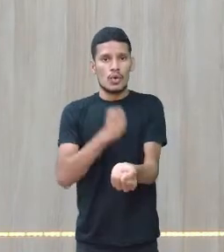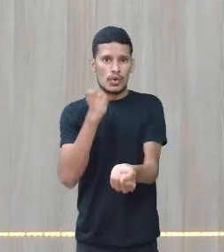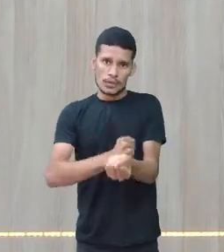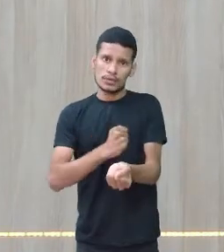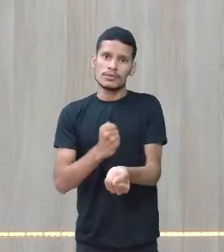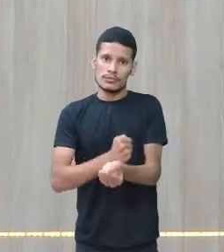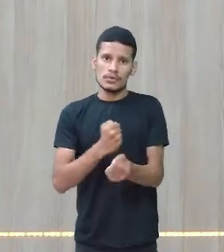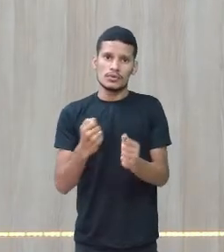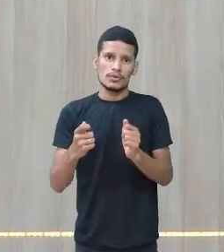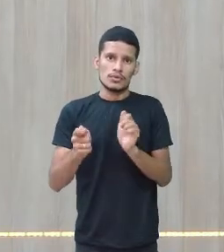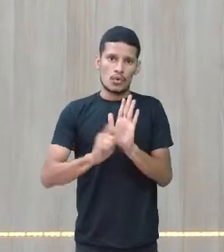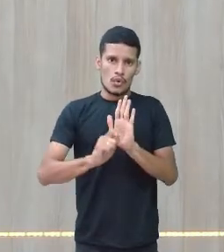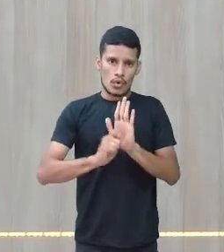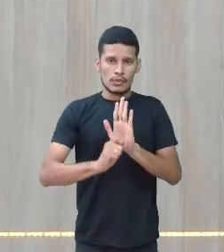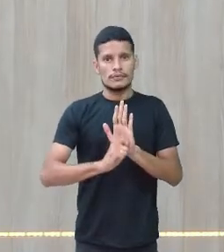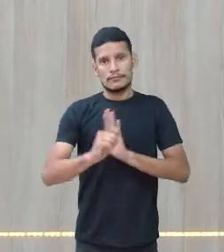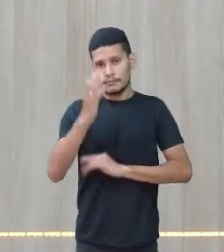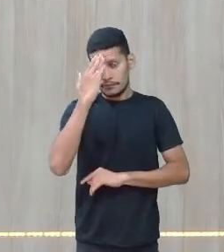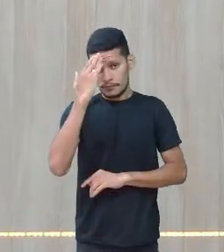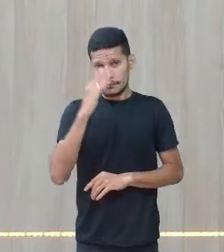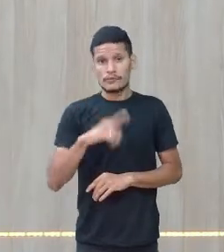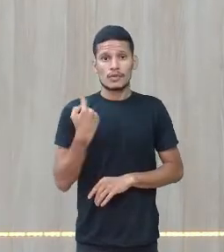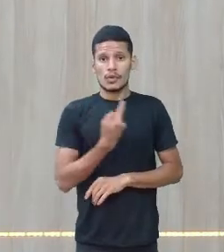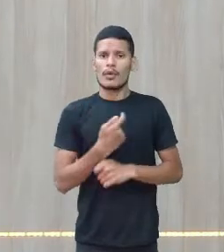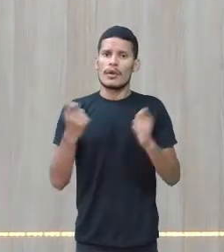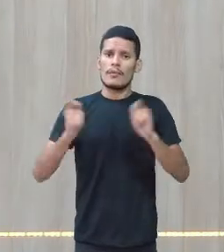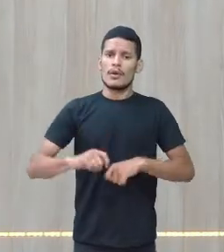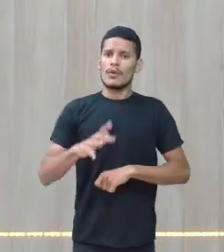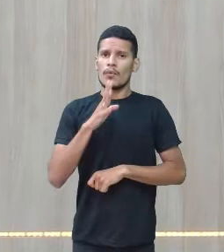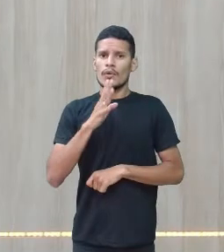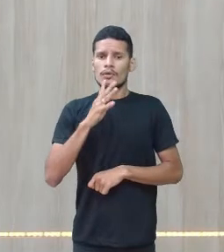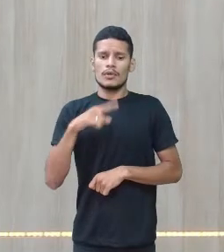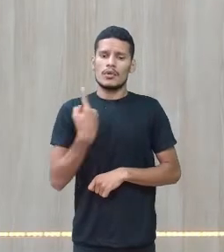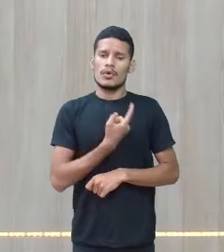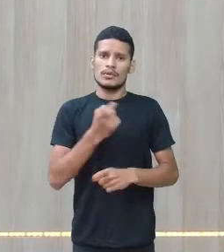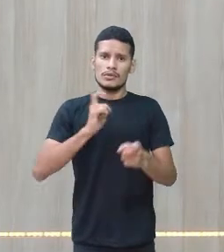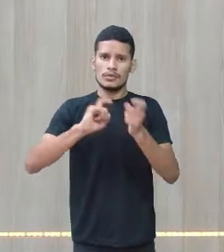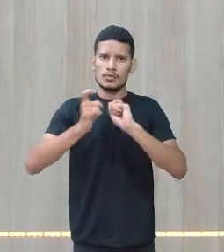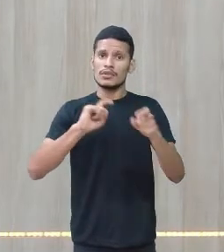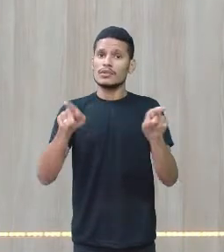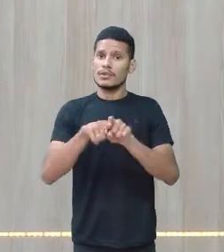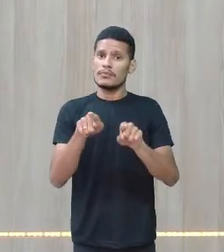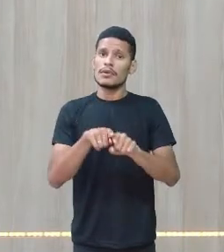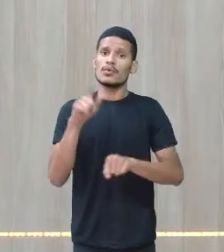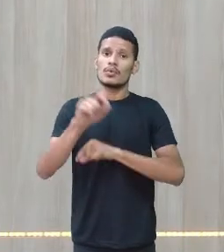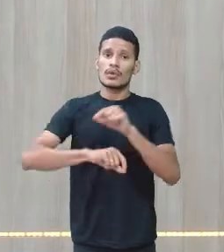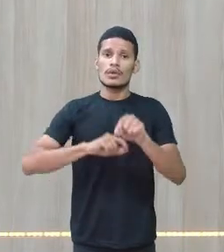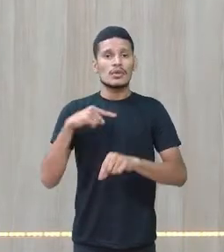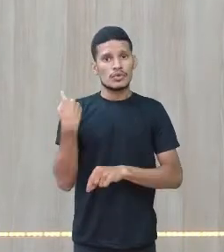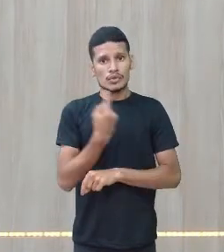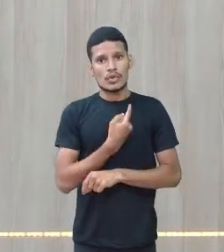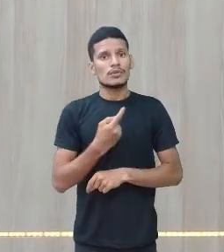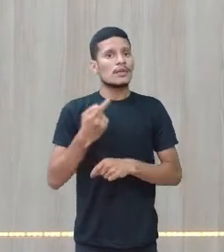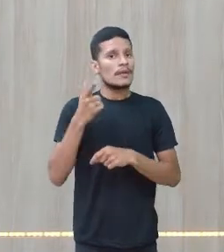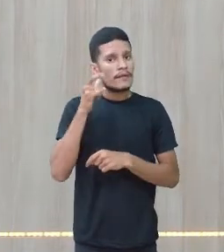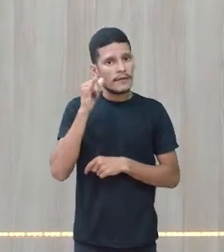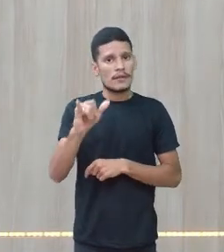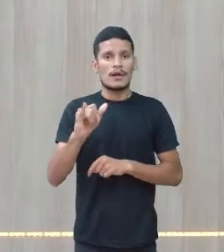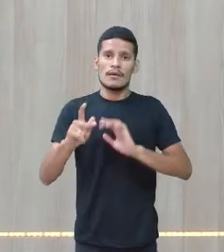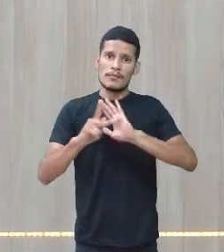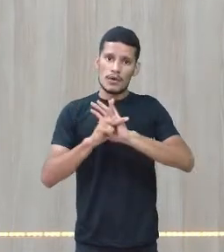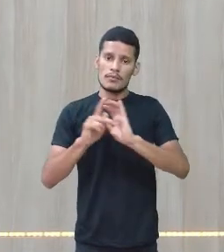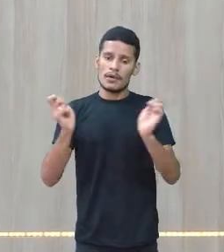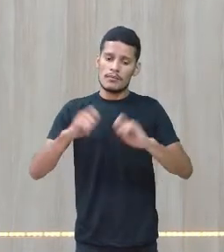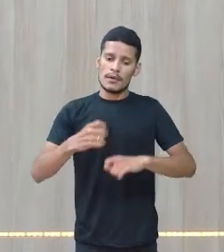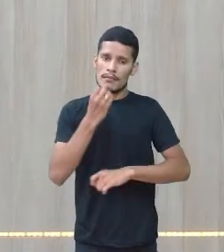a gente precisa reconhecer para a gente poder discutir, resolver questões e até mesmo para a gente poder se prevenir, para a gente poder se